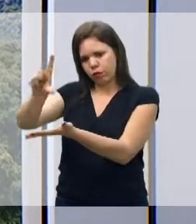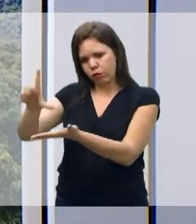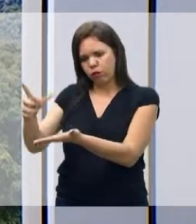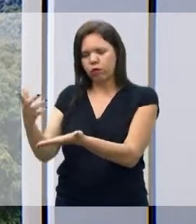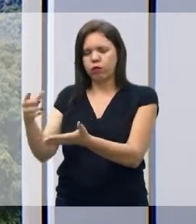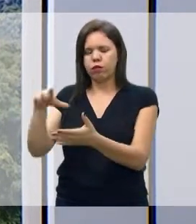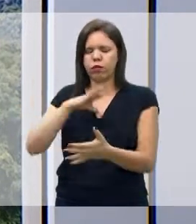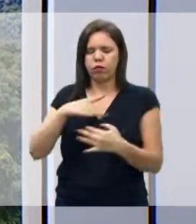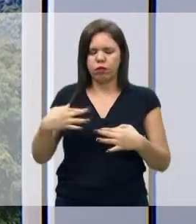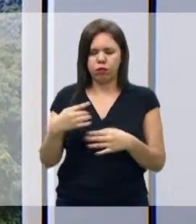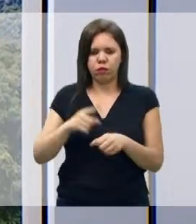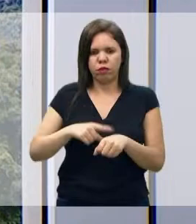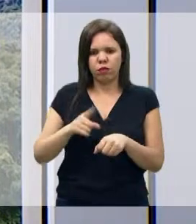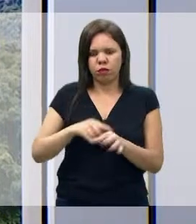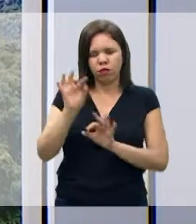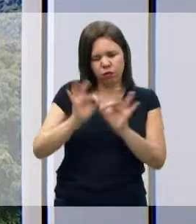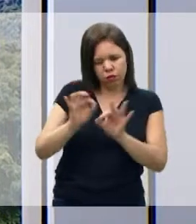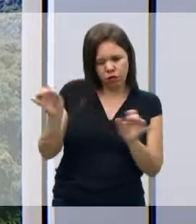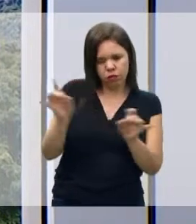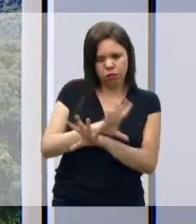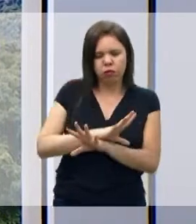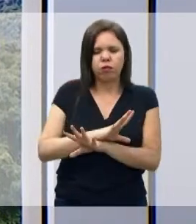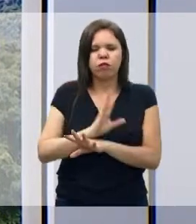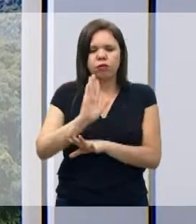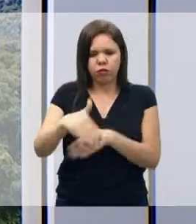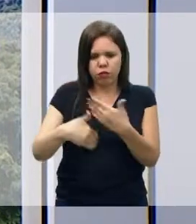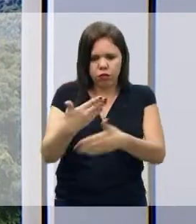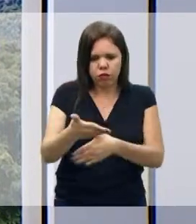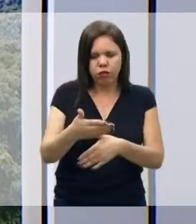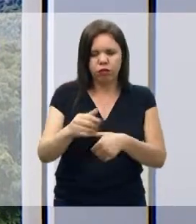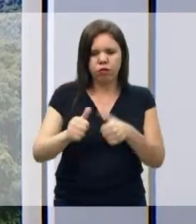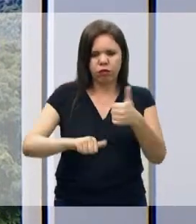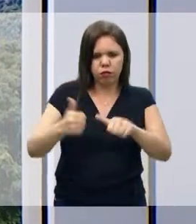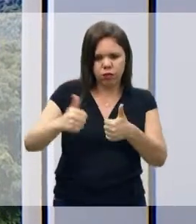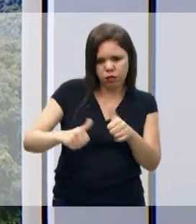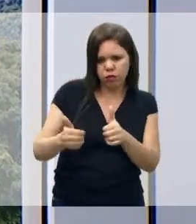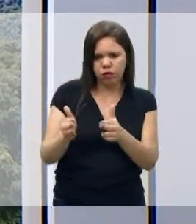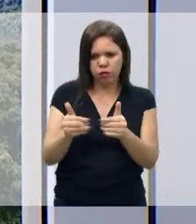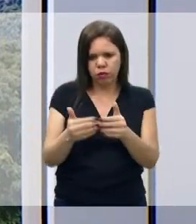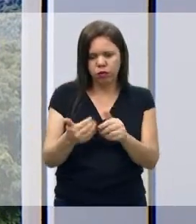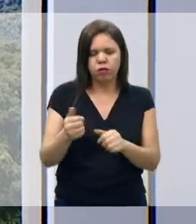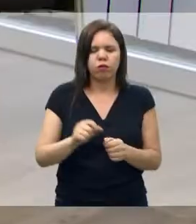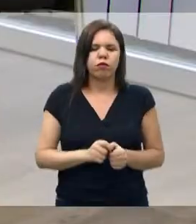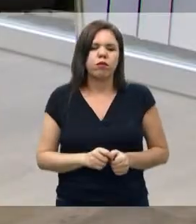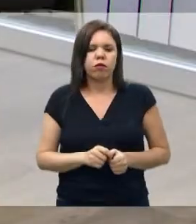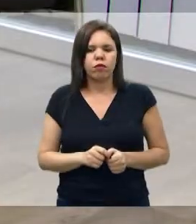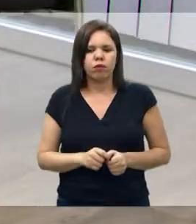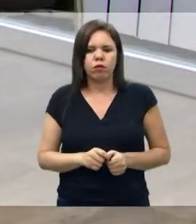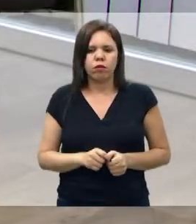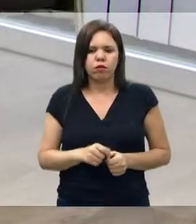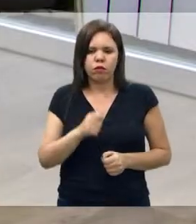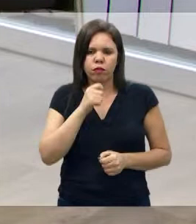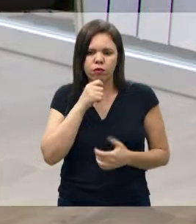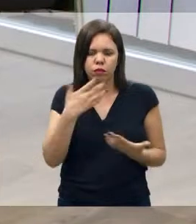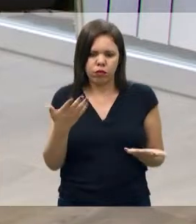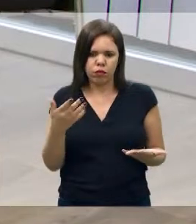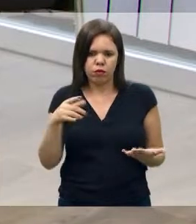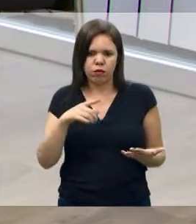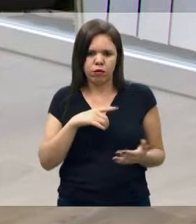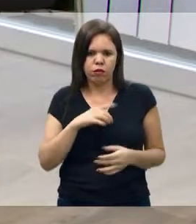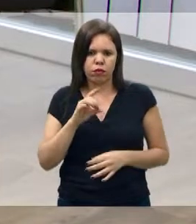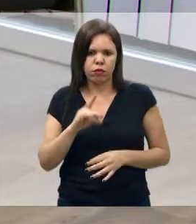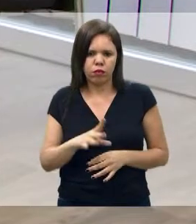o projeto já está pronto e vai passar por um processo de licitação, né? Isso via estado ou via município?